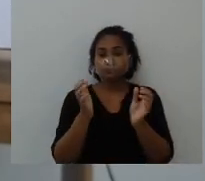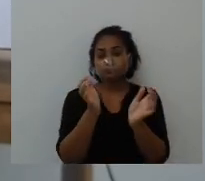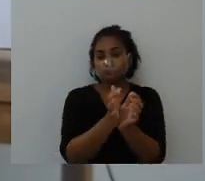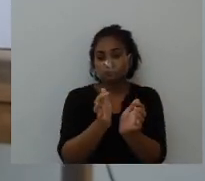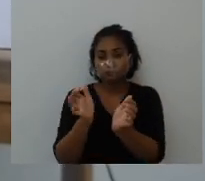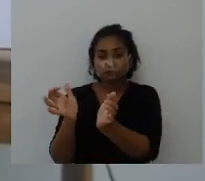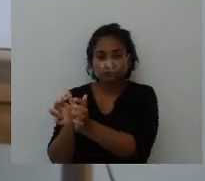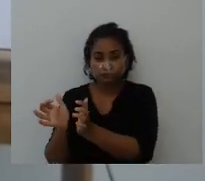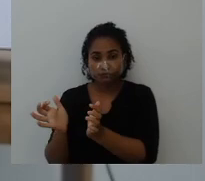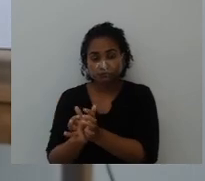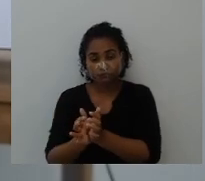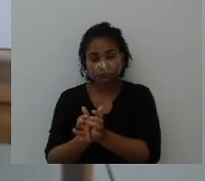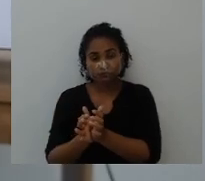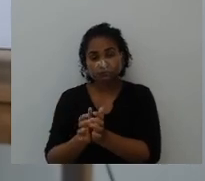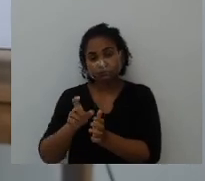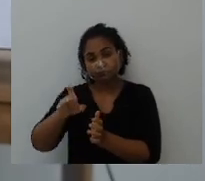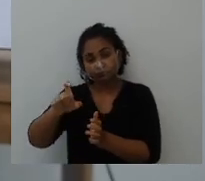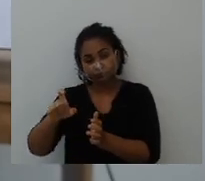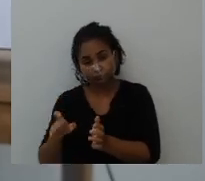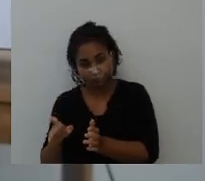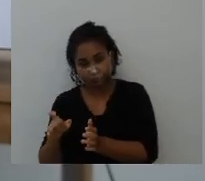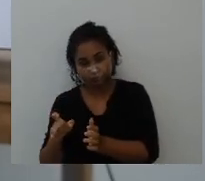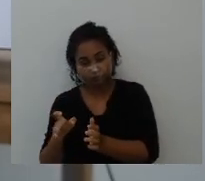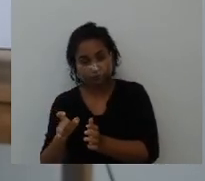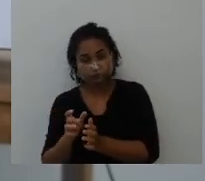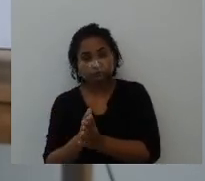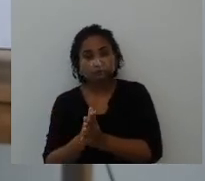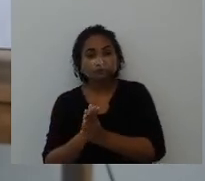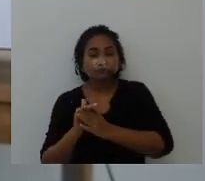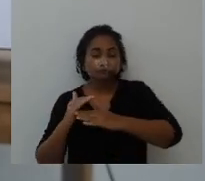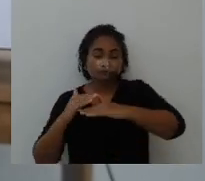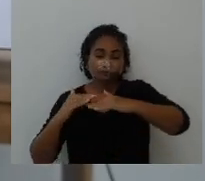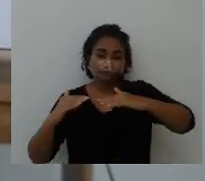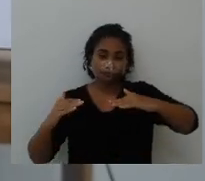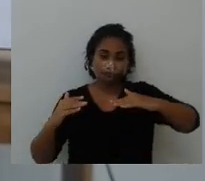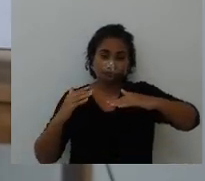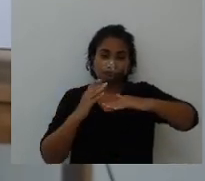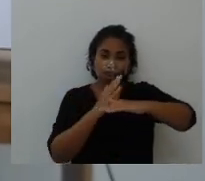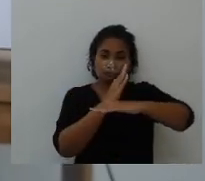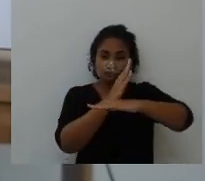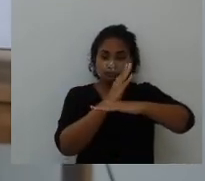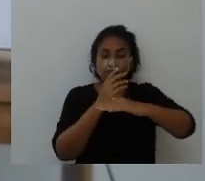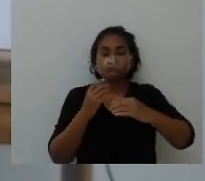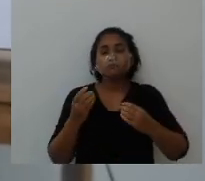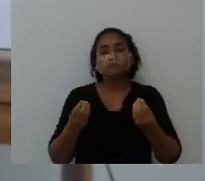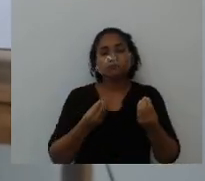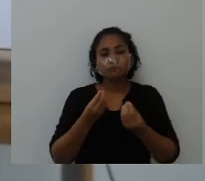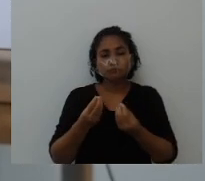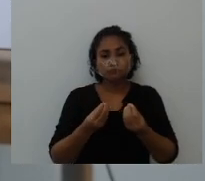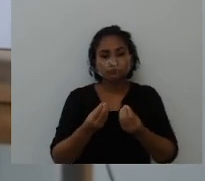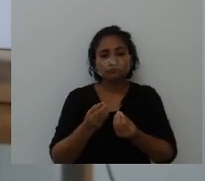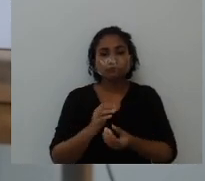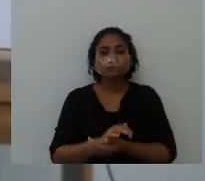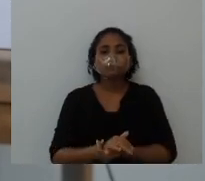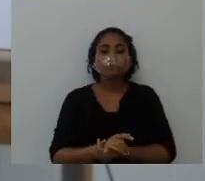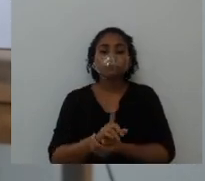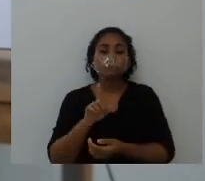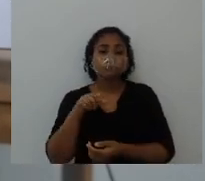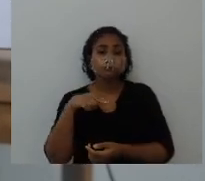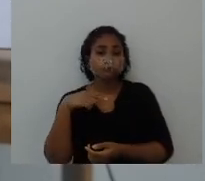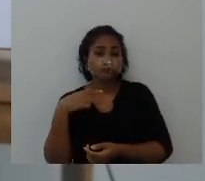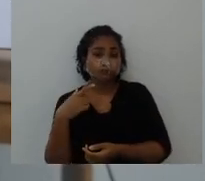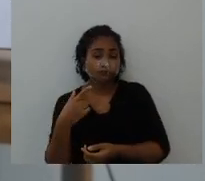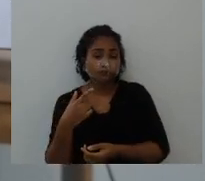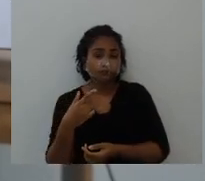Uma componente chamada de x, que é aquela que está deitadinha segundo o eixo x, aquele eixo x do plano cartesiano. E uma